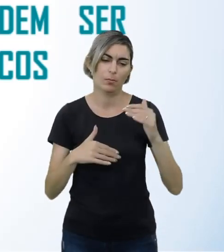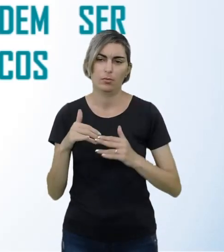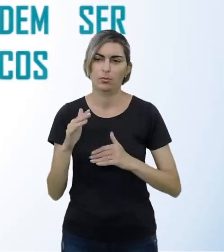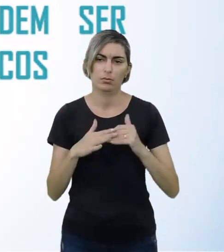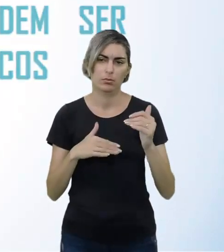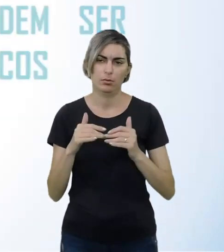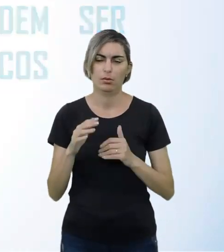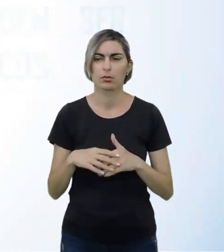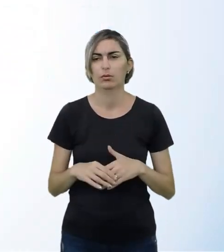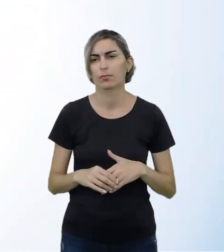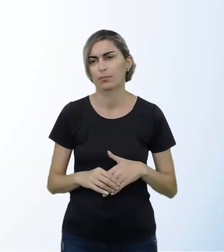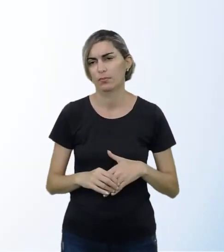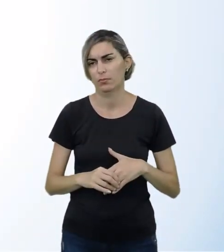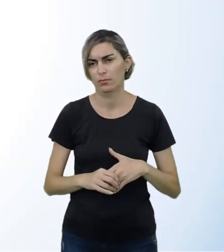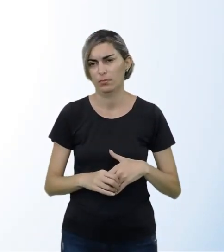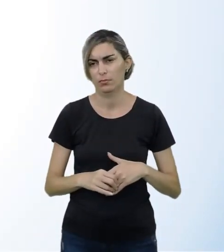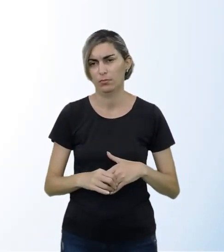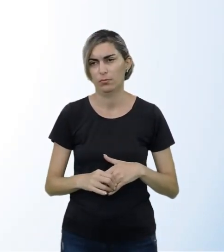capacidade.